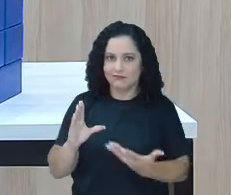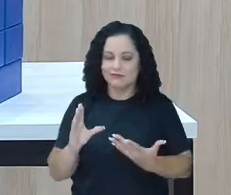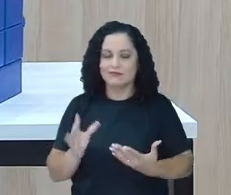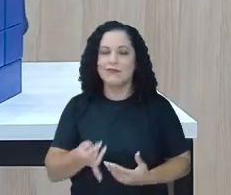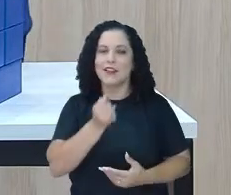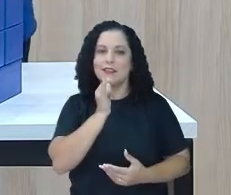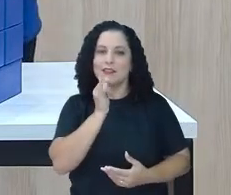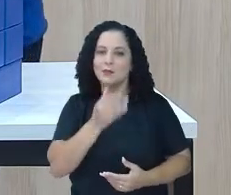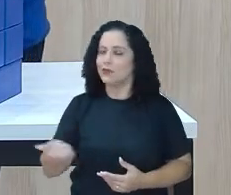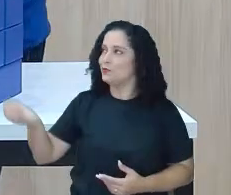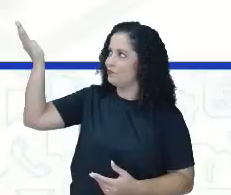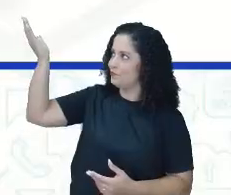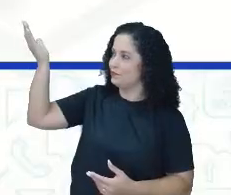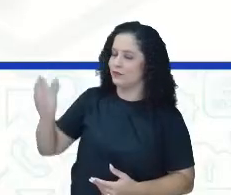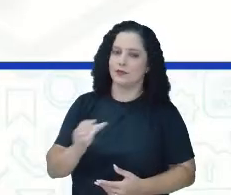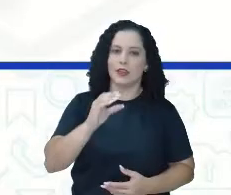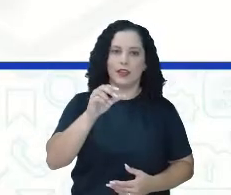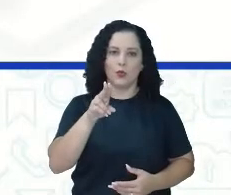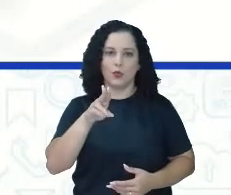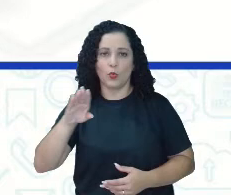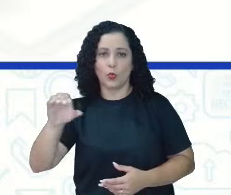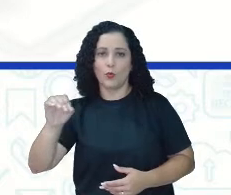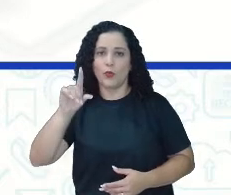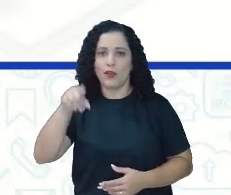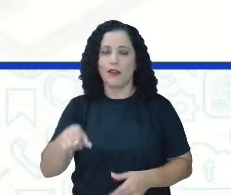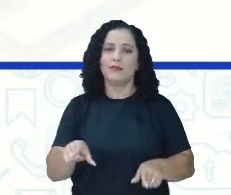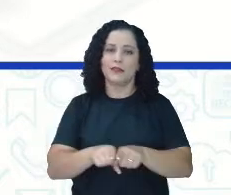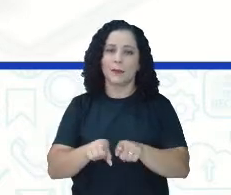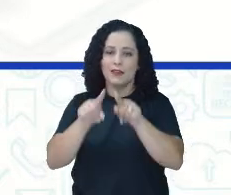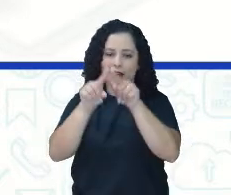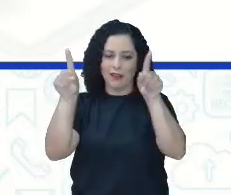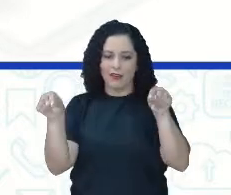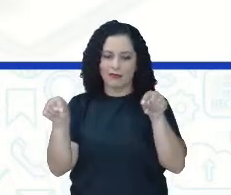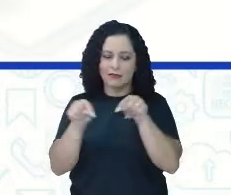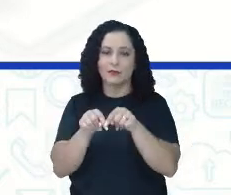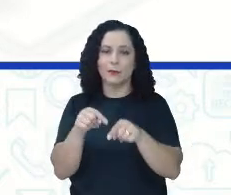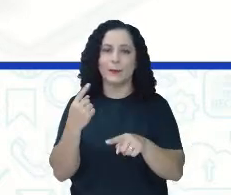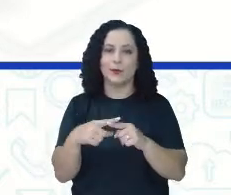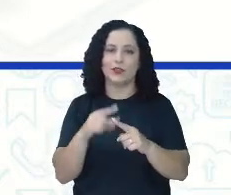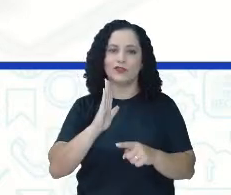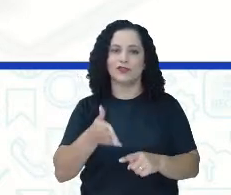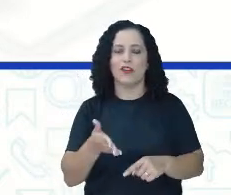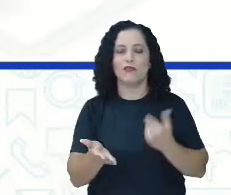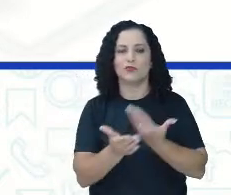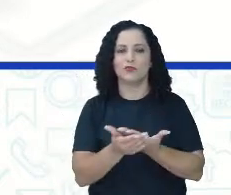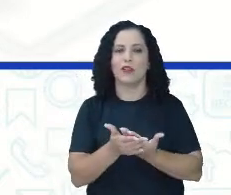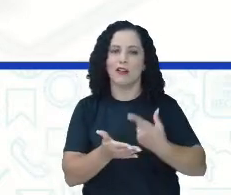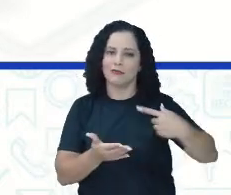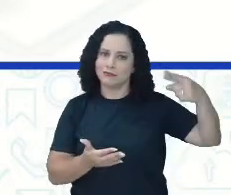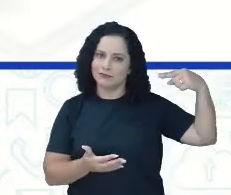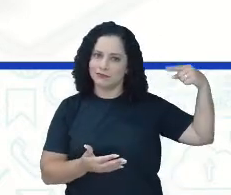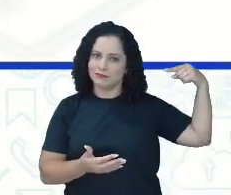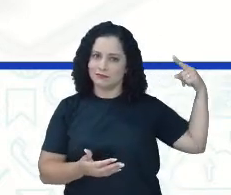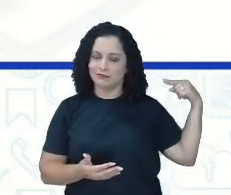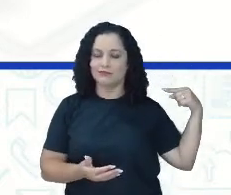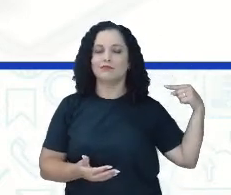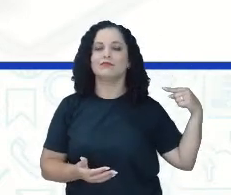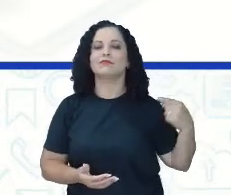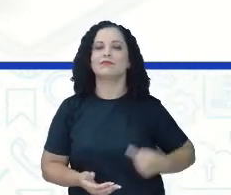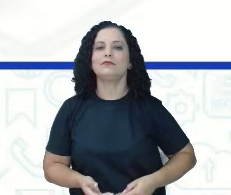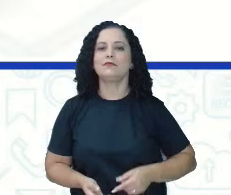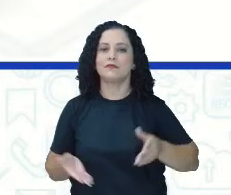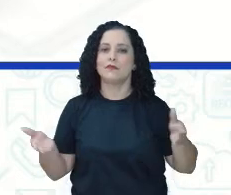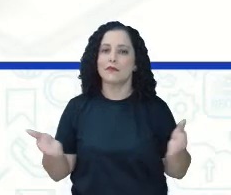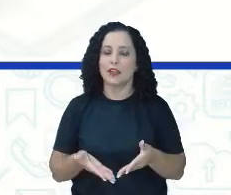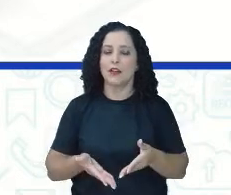cubo, por exemplo, ele é sim um bloco retangular. Por quê? Porque a gente já verificou em outras aulas, inclusive trouxe aqui um